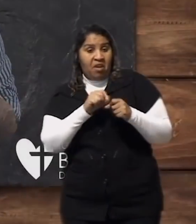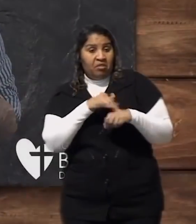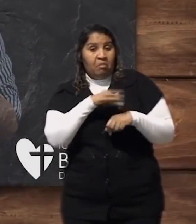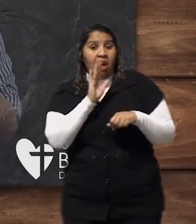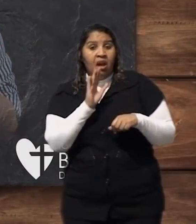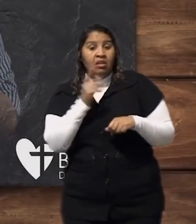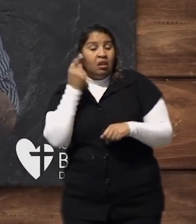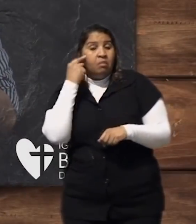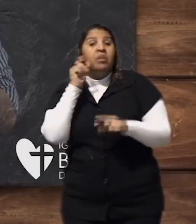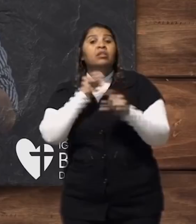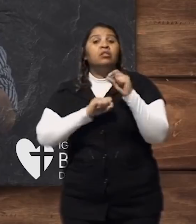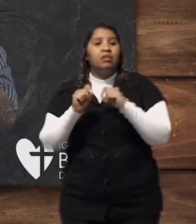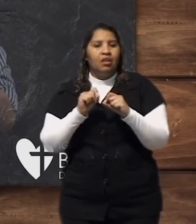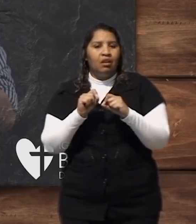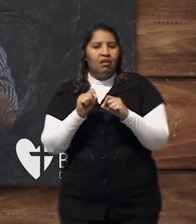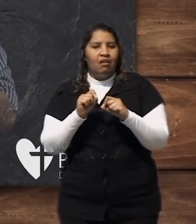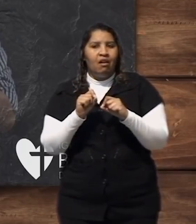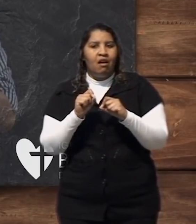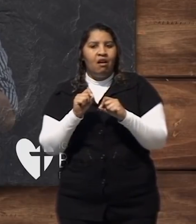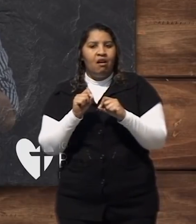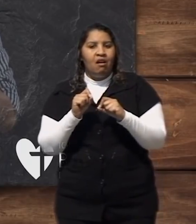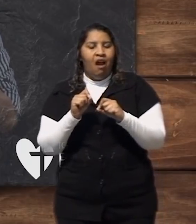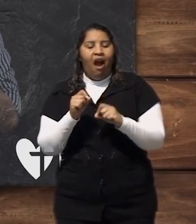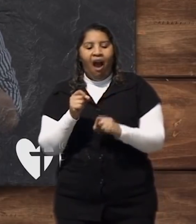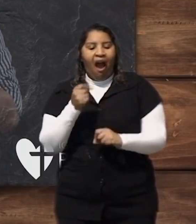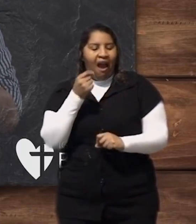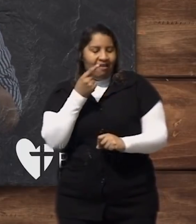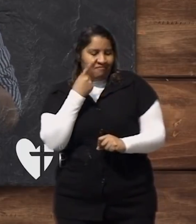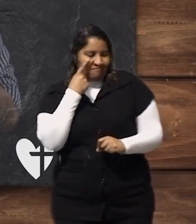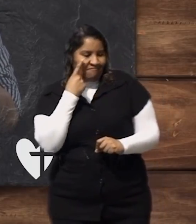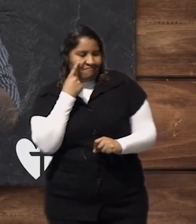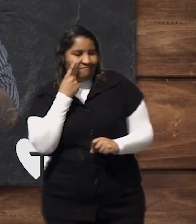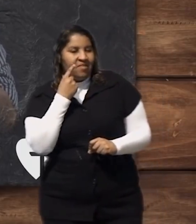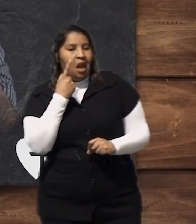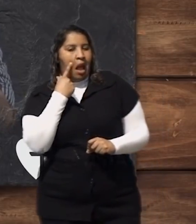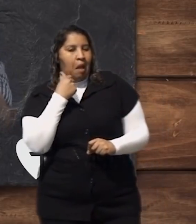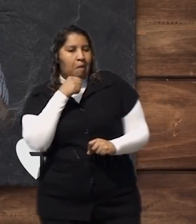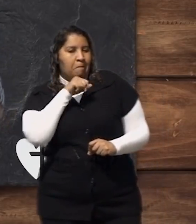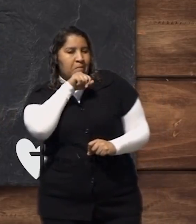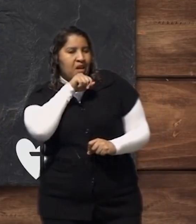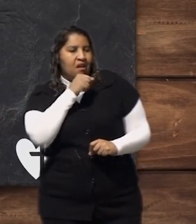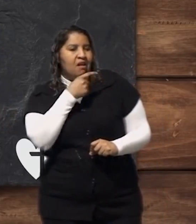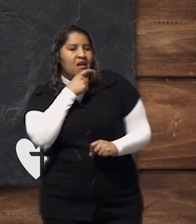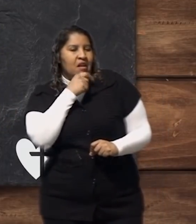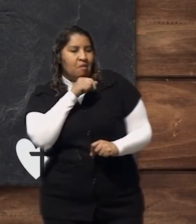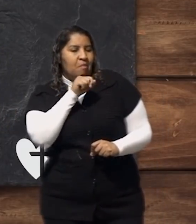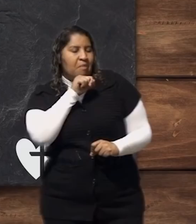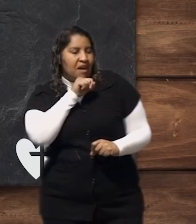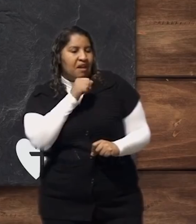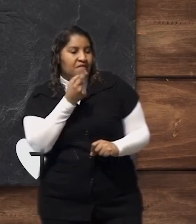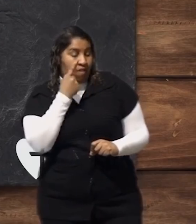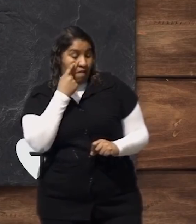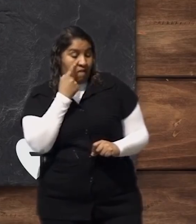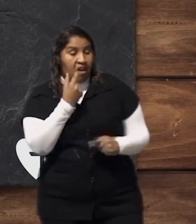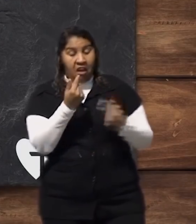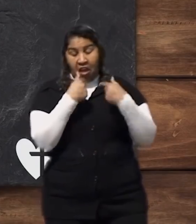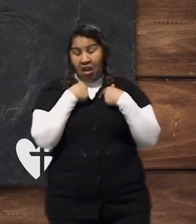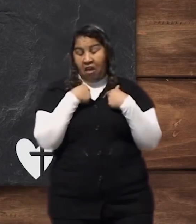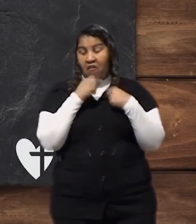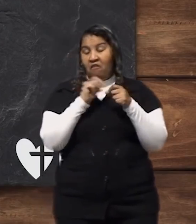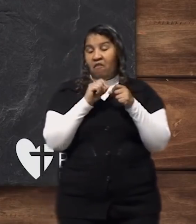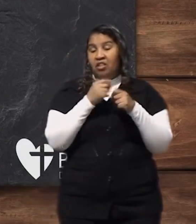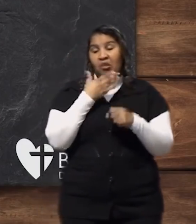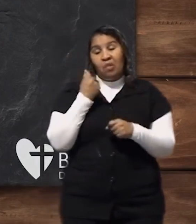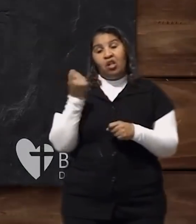pai está associada a uma boa conduta E crê que para servir como escravo